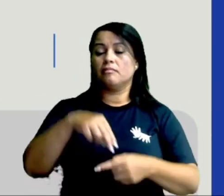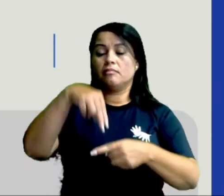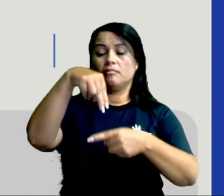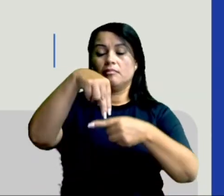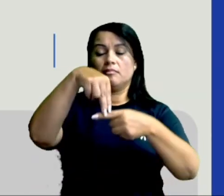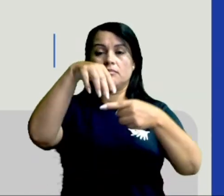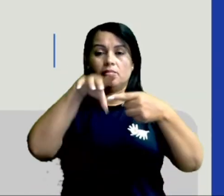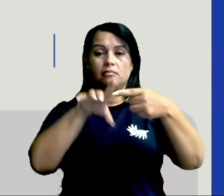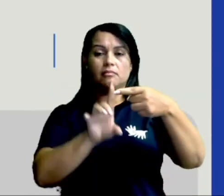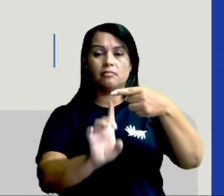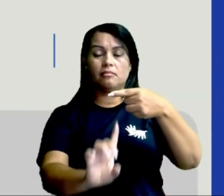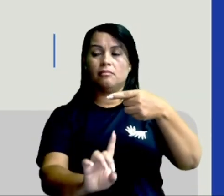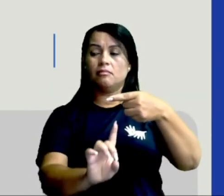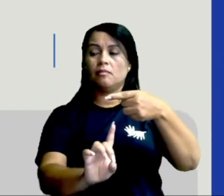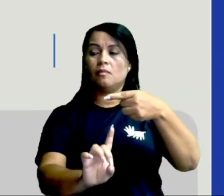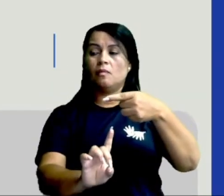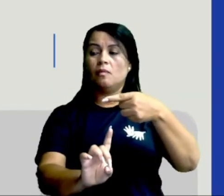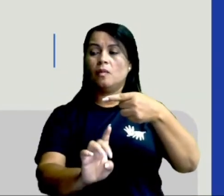Numerador e o denominador.